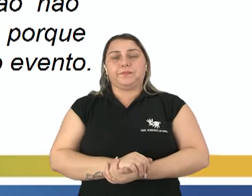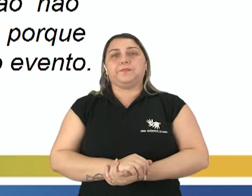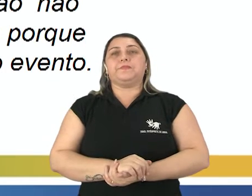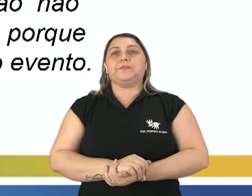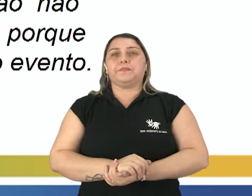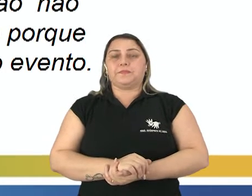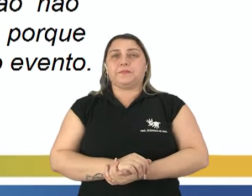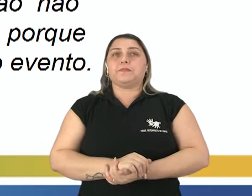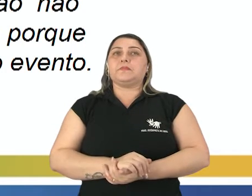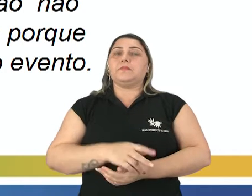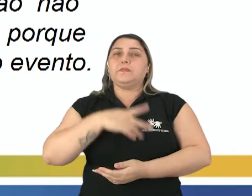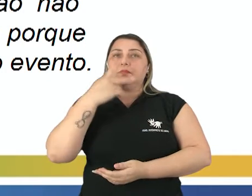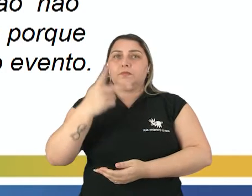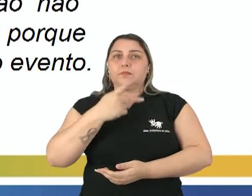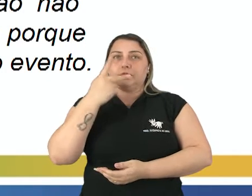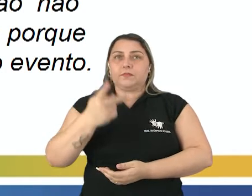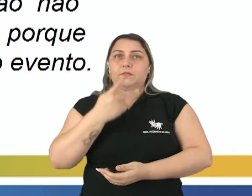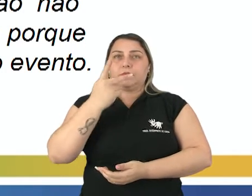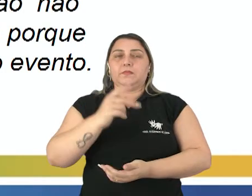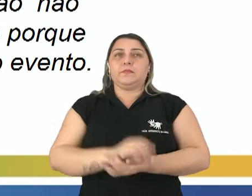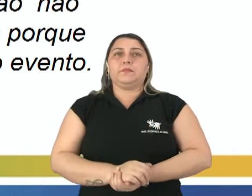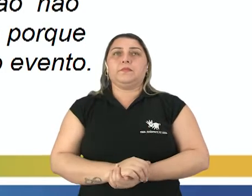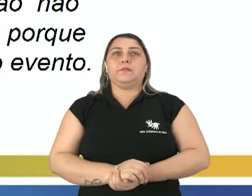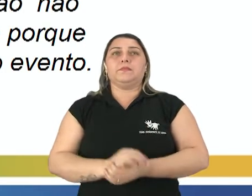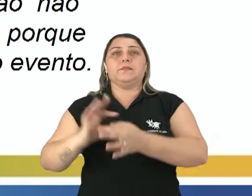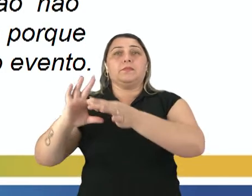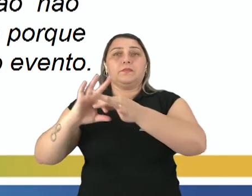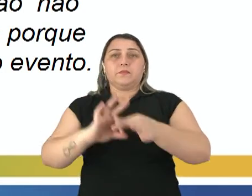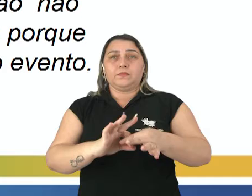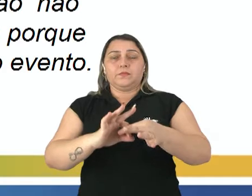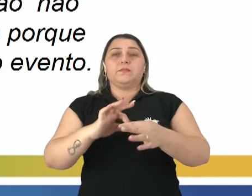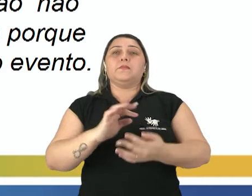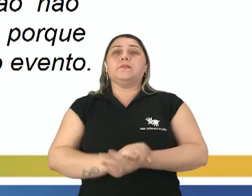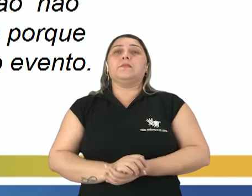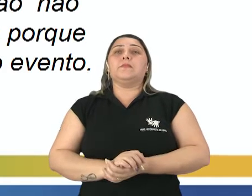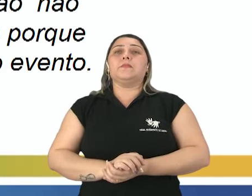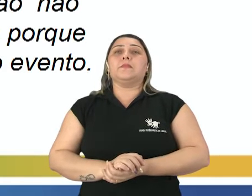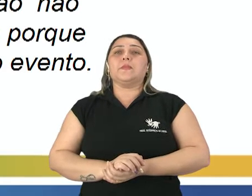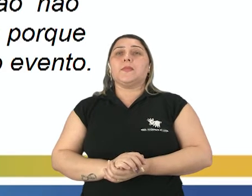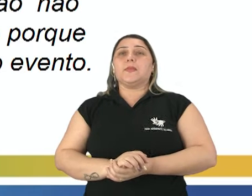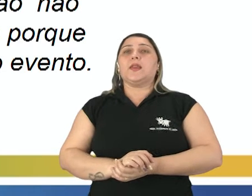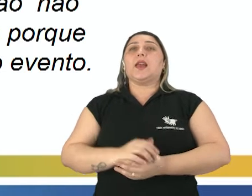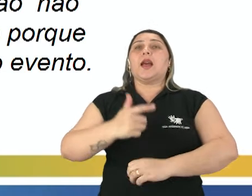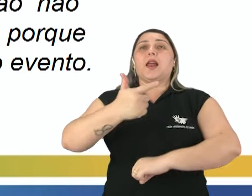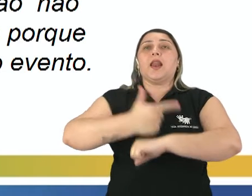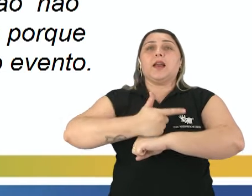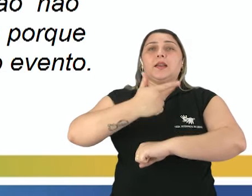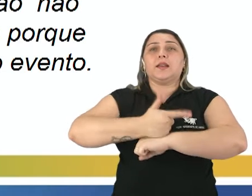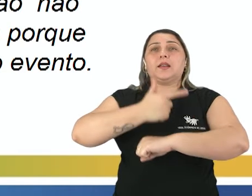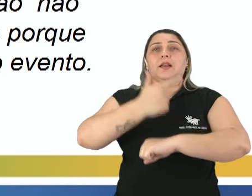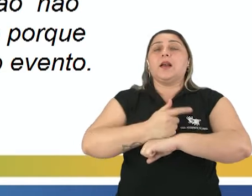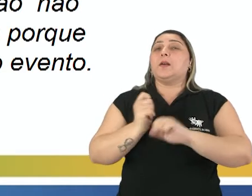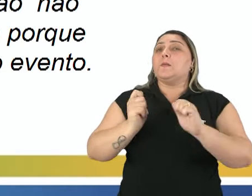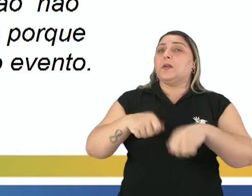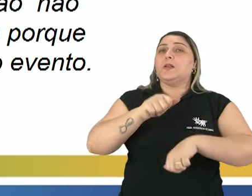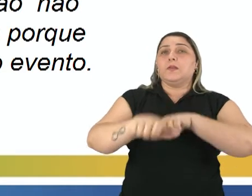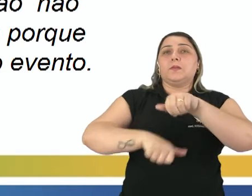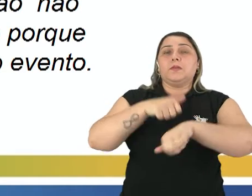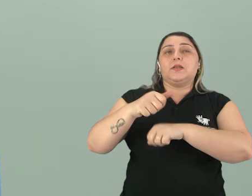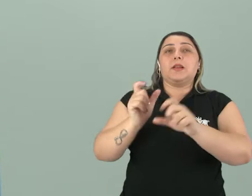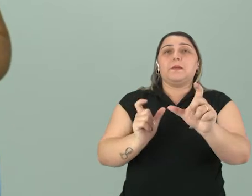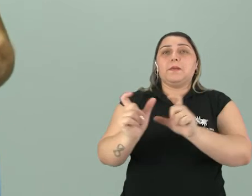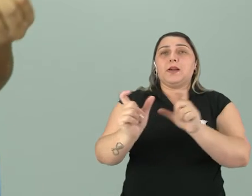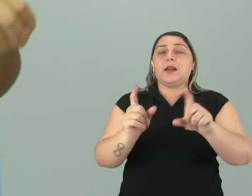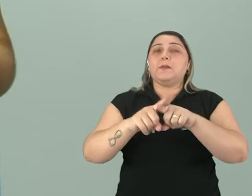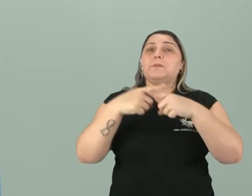dessa coesão lexical, que é a possibilidade de você mudar a palavra, mas uma pela outra